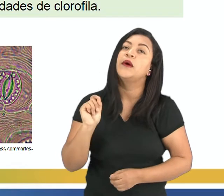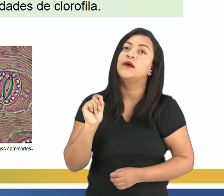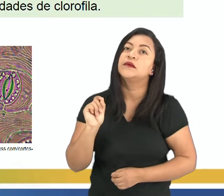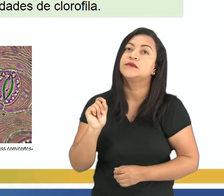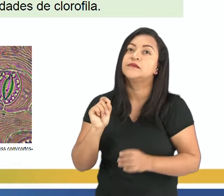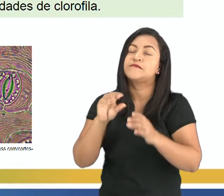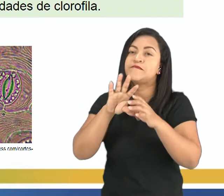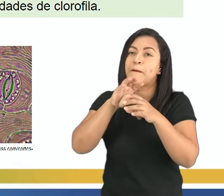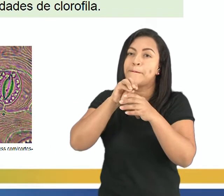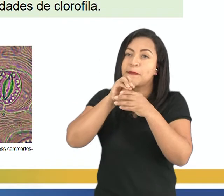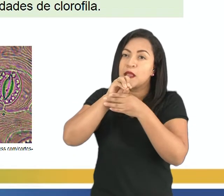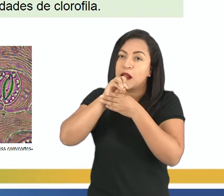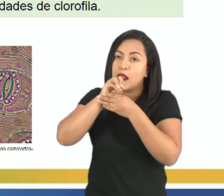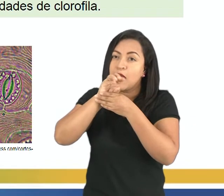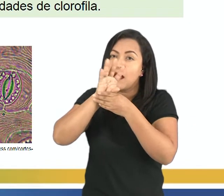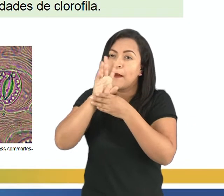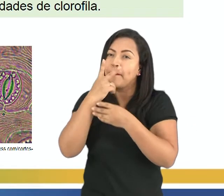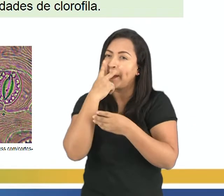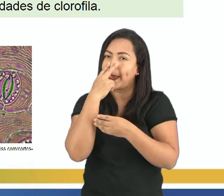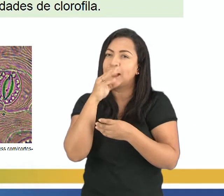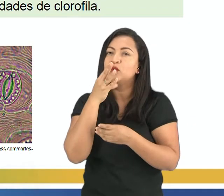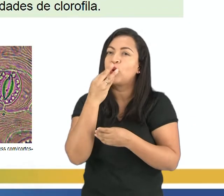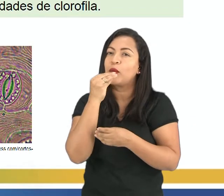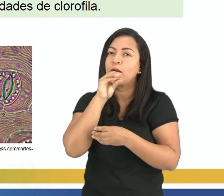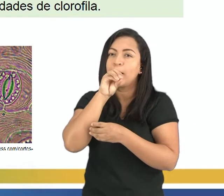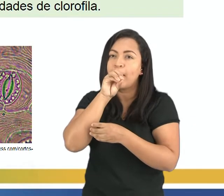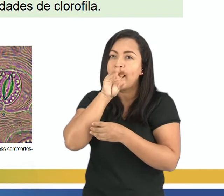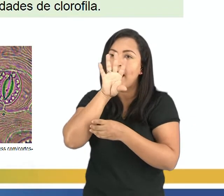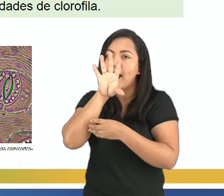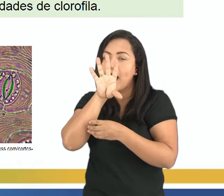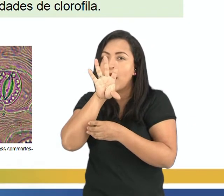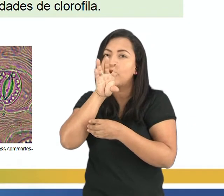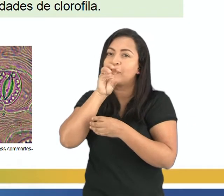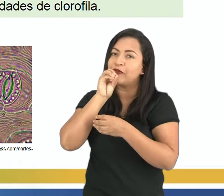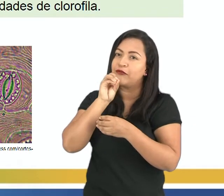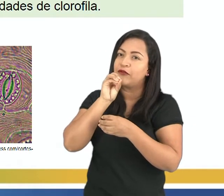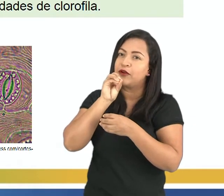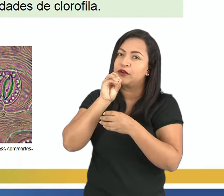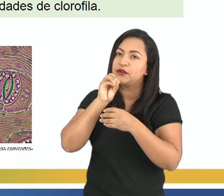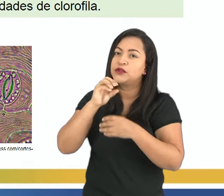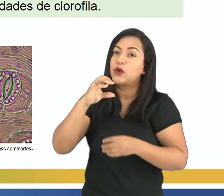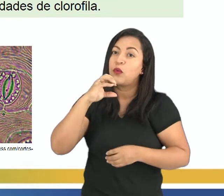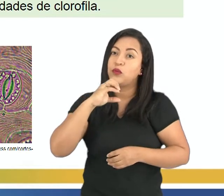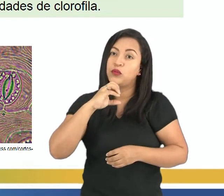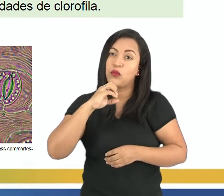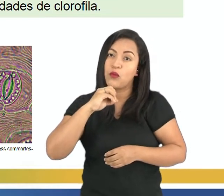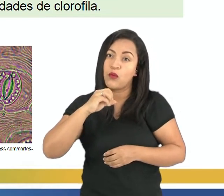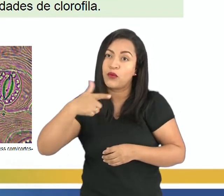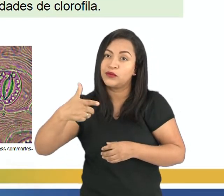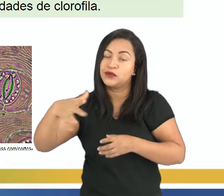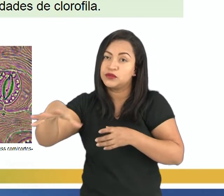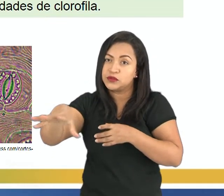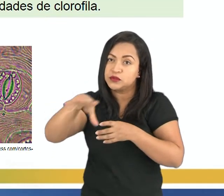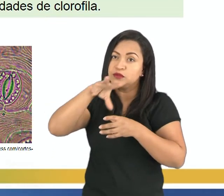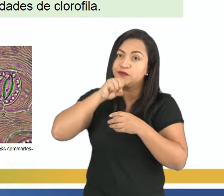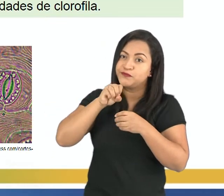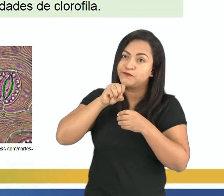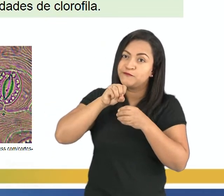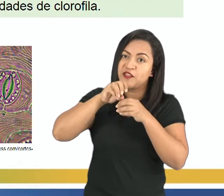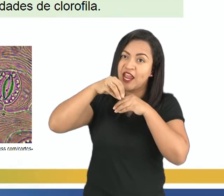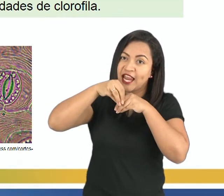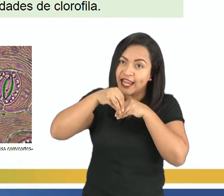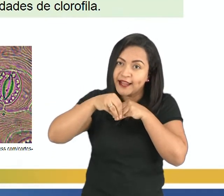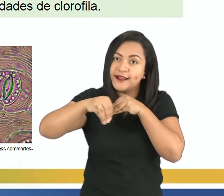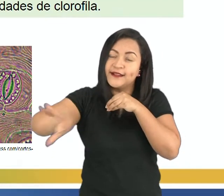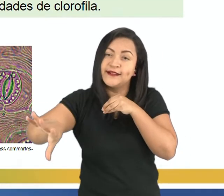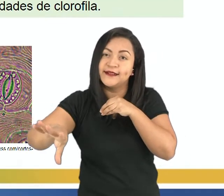ele abre e fecha, permitindo com que ocorra a entrada do gás carbônico e a saída do gás